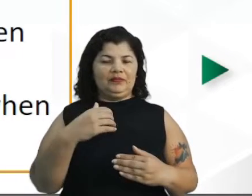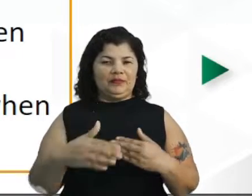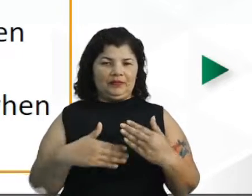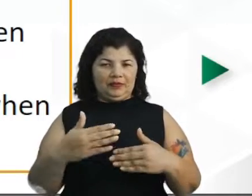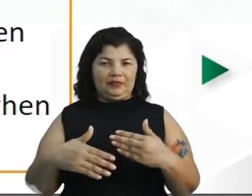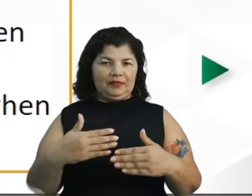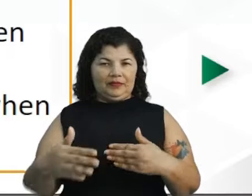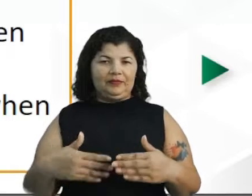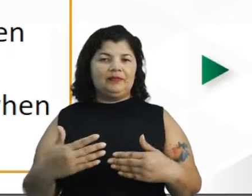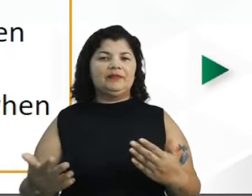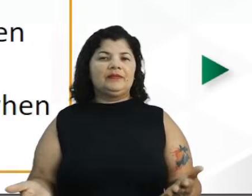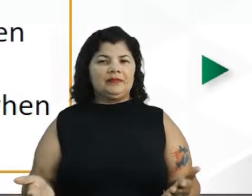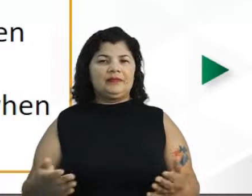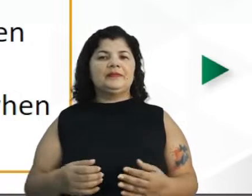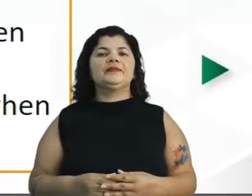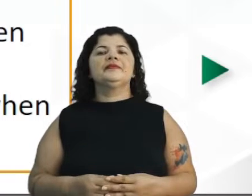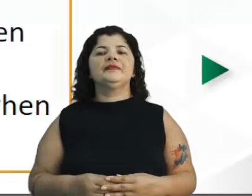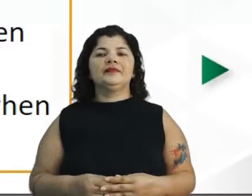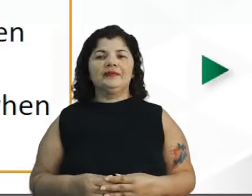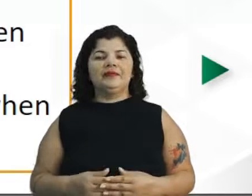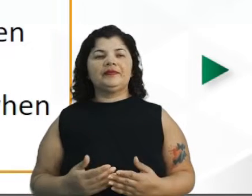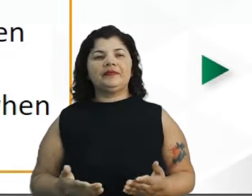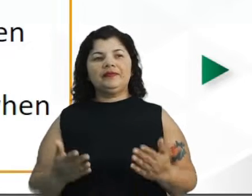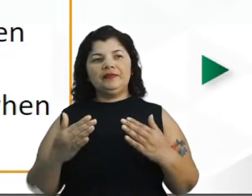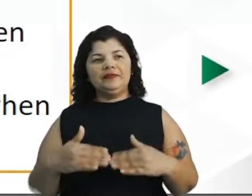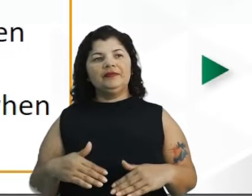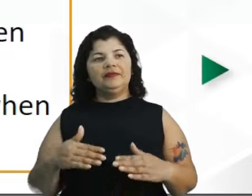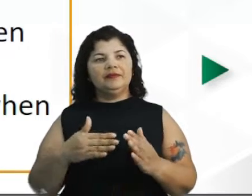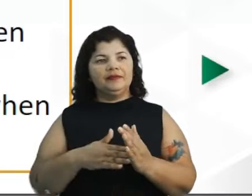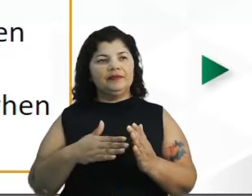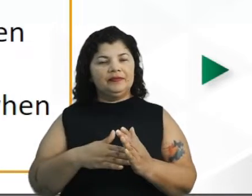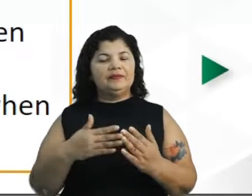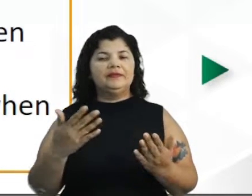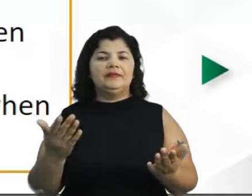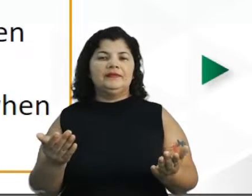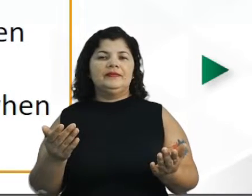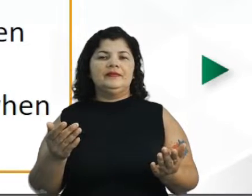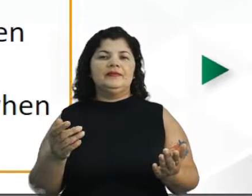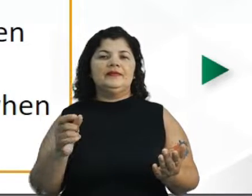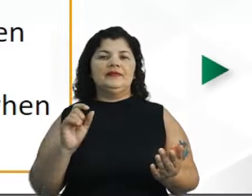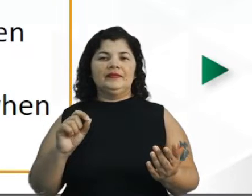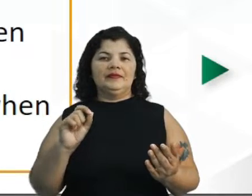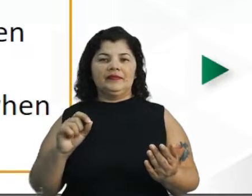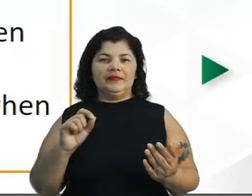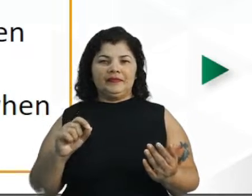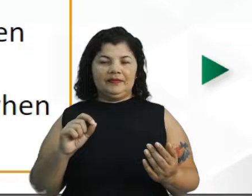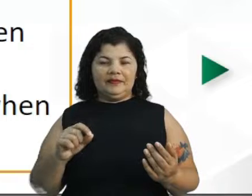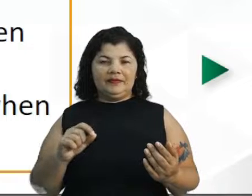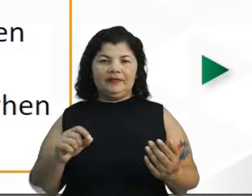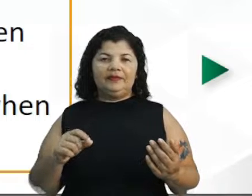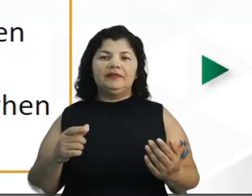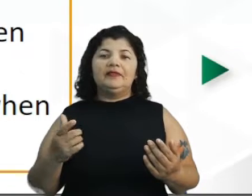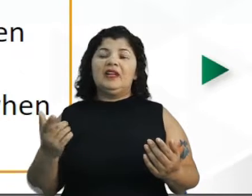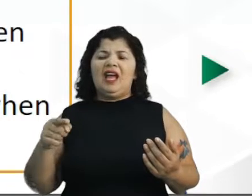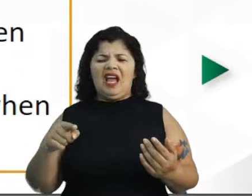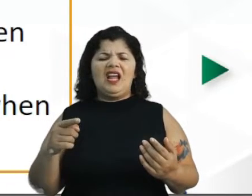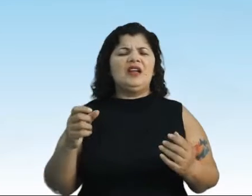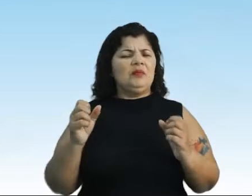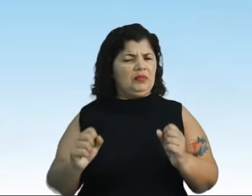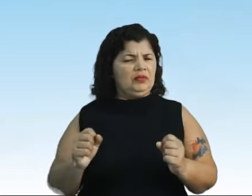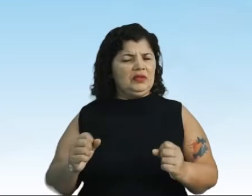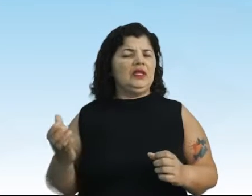processo de tocar, né? E a última, she could cook a meal when she was free. Ela